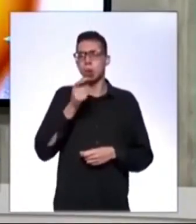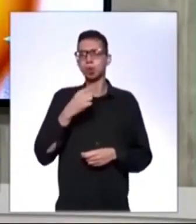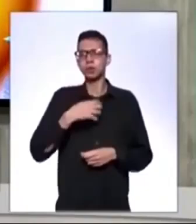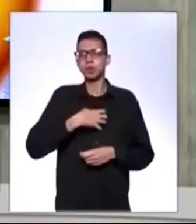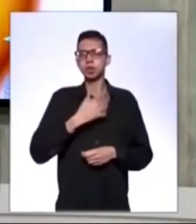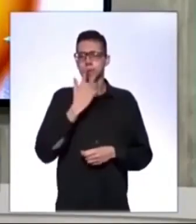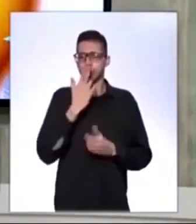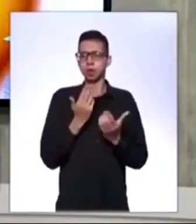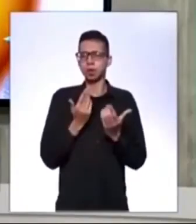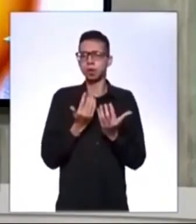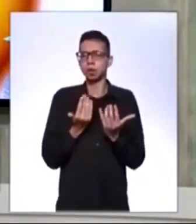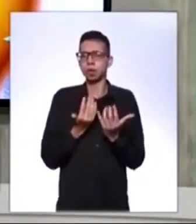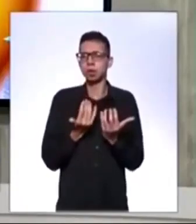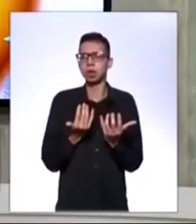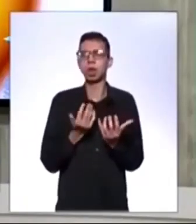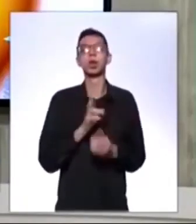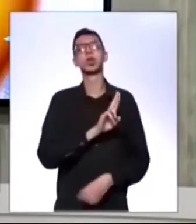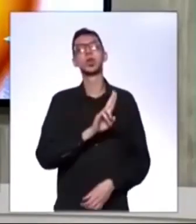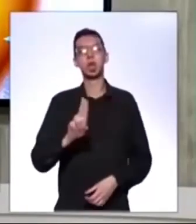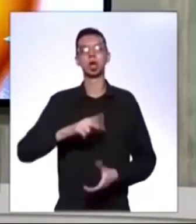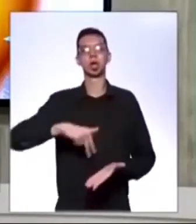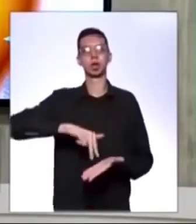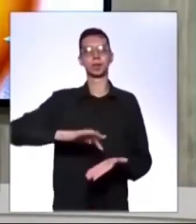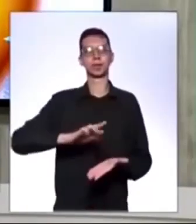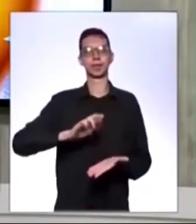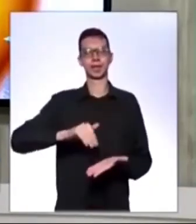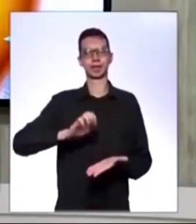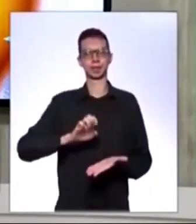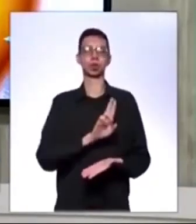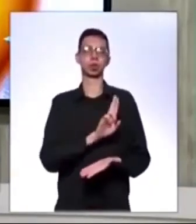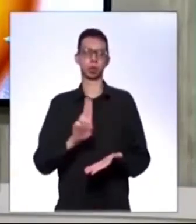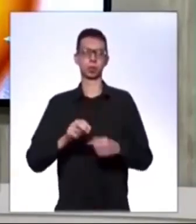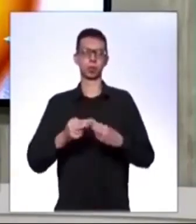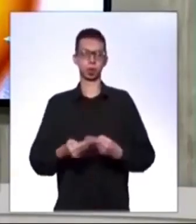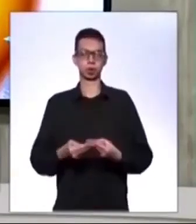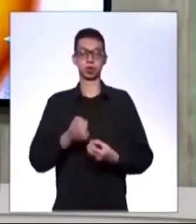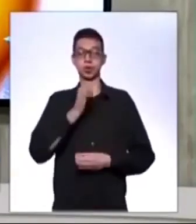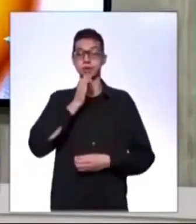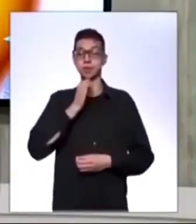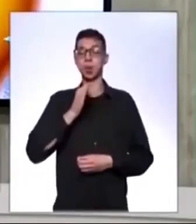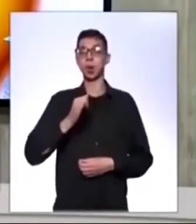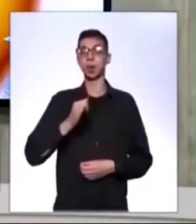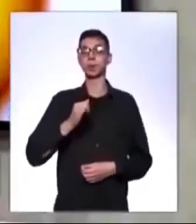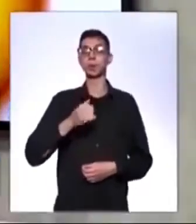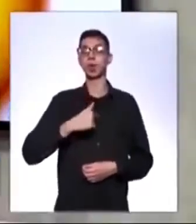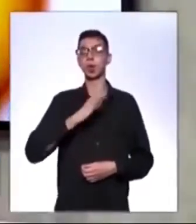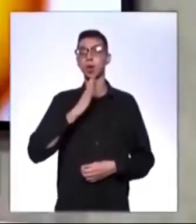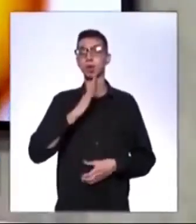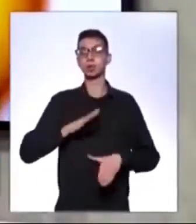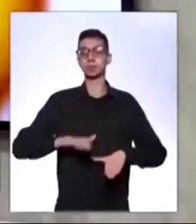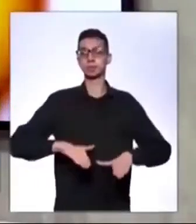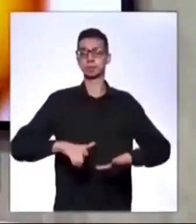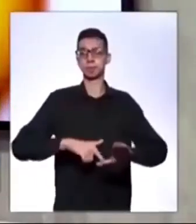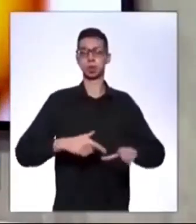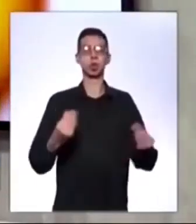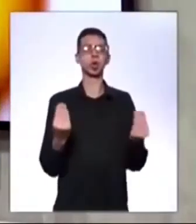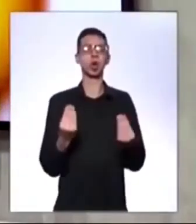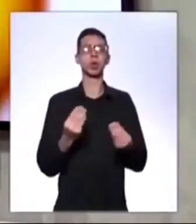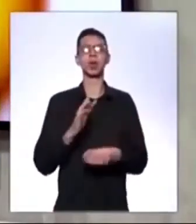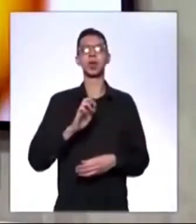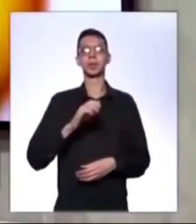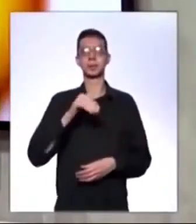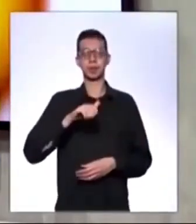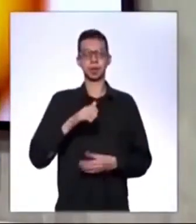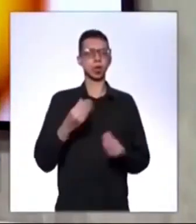aí nasceu uma dança chamada treme. Se o passinho eu reconheço pelos pés, como é que eu reconheço o treme? O treme é aqui, ó. Só no